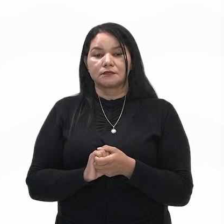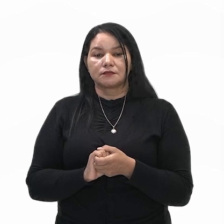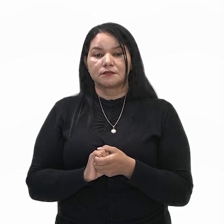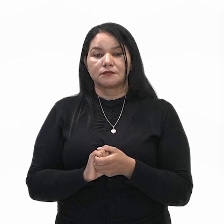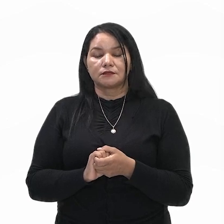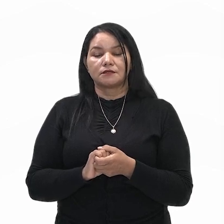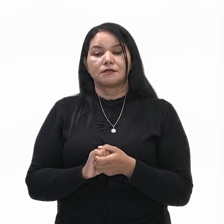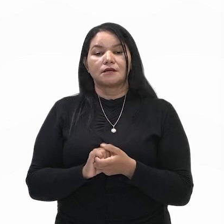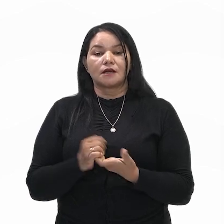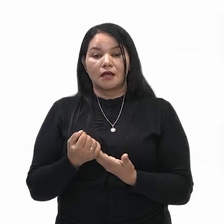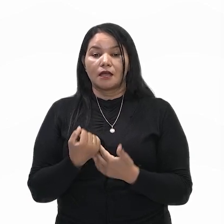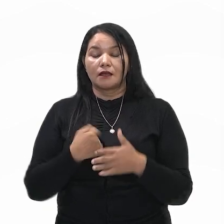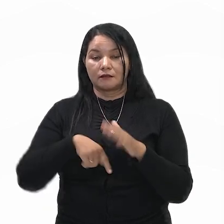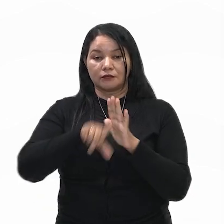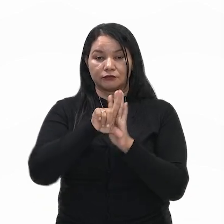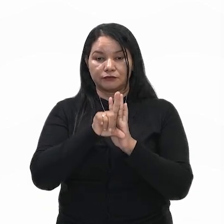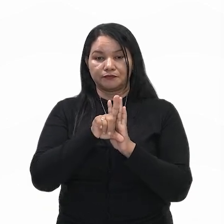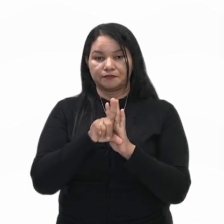legislação.